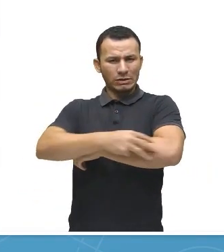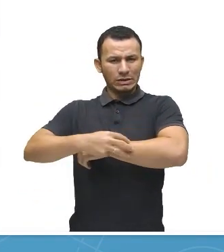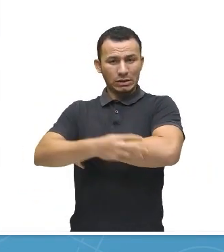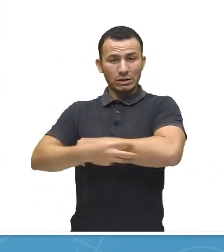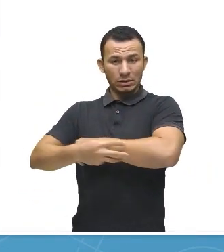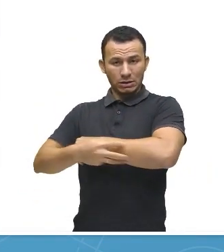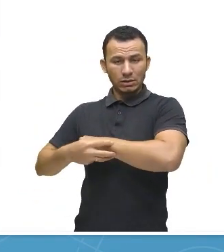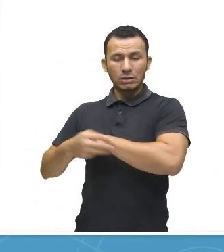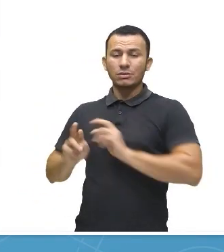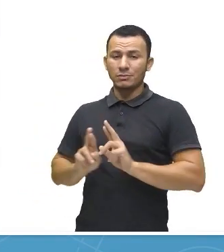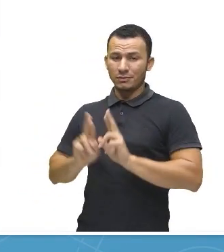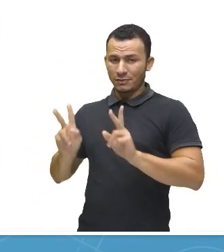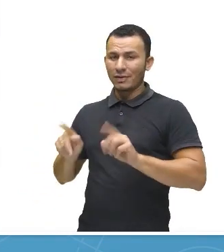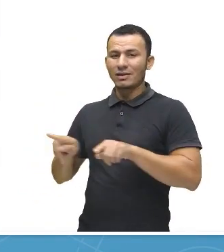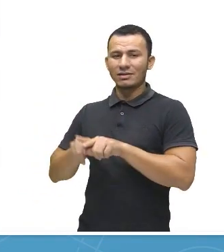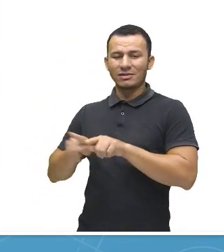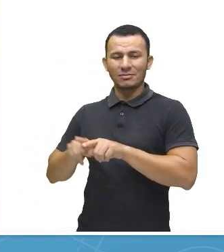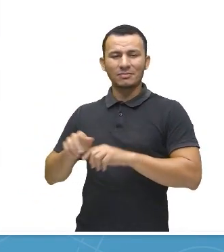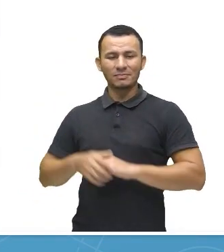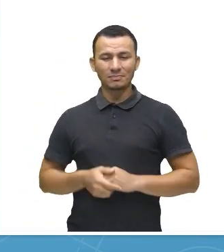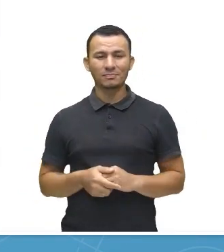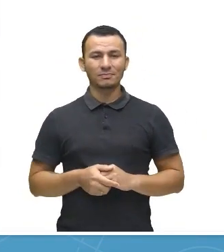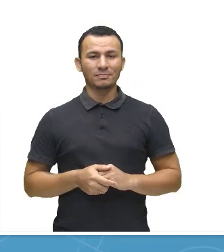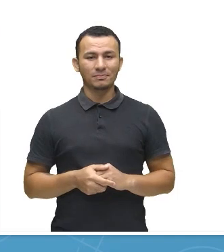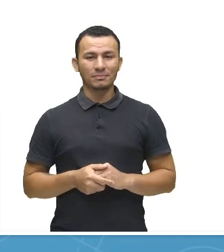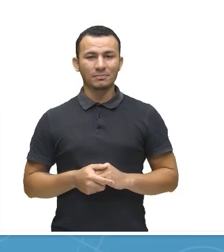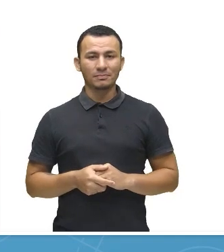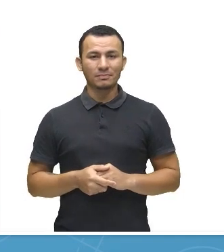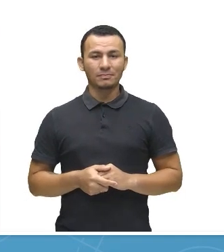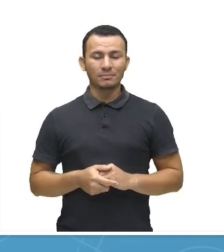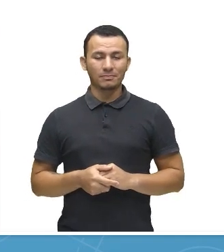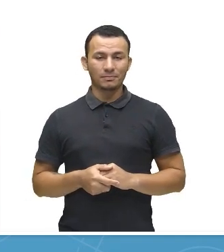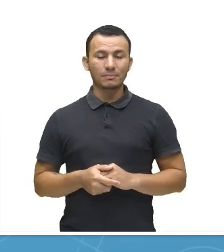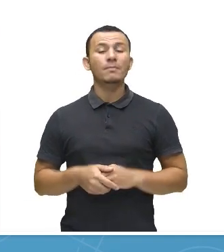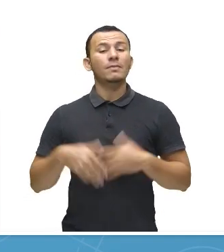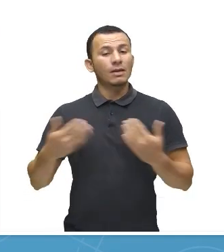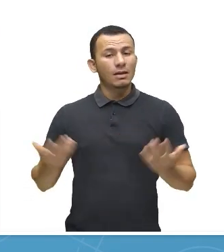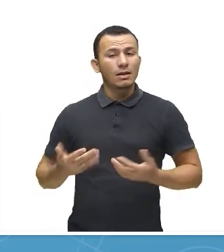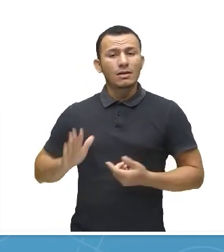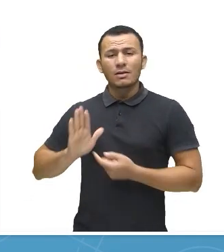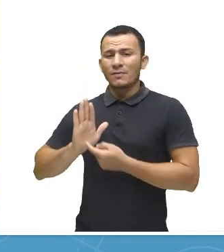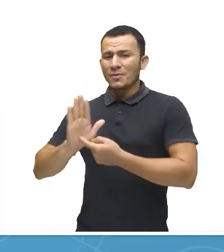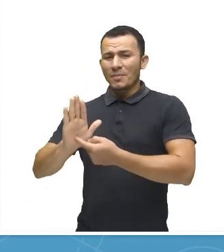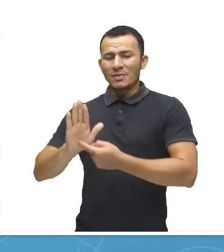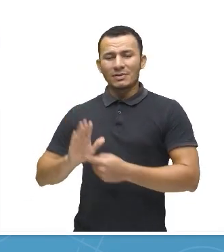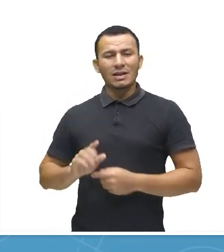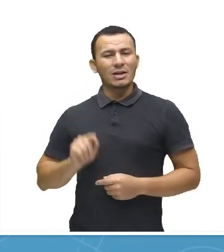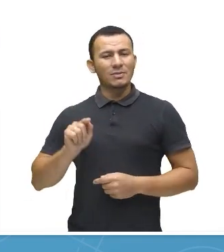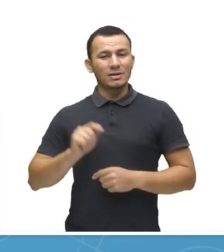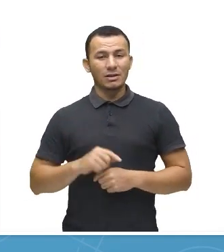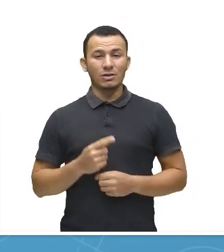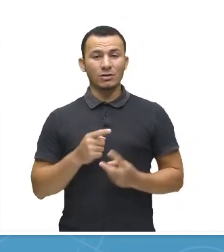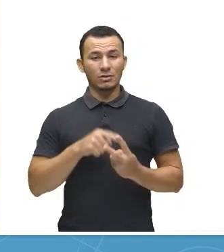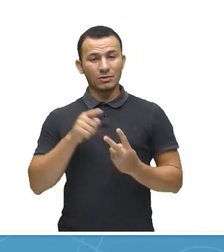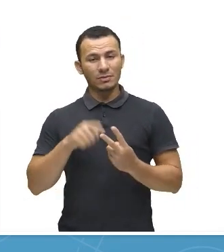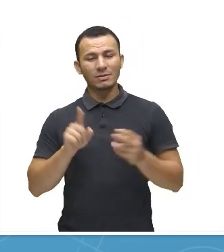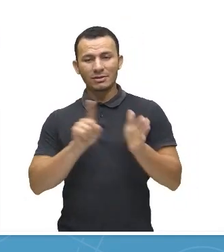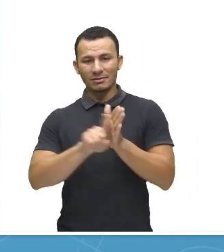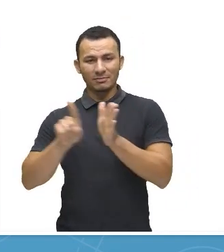tem uma forma diferente, tá bom? E aí eu trago para vocês duas